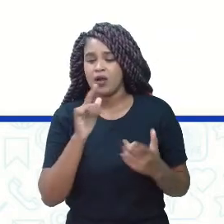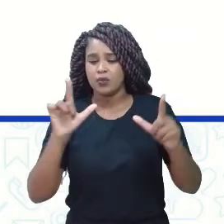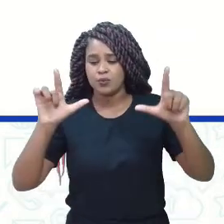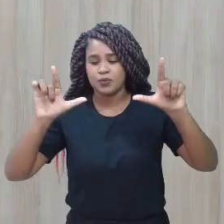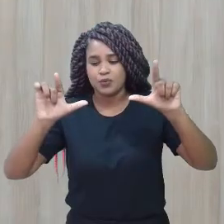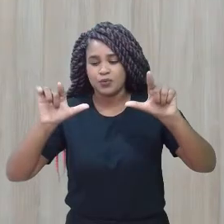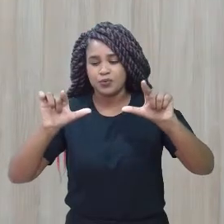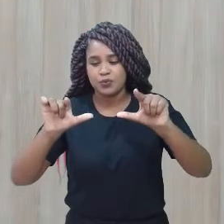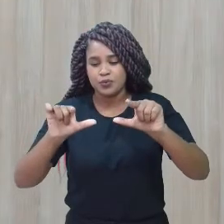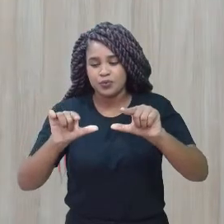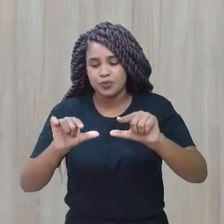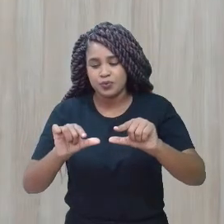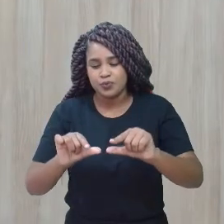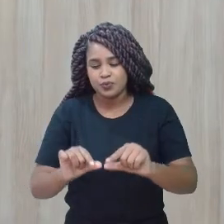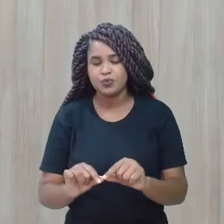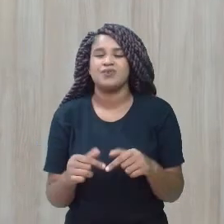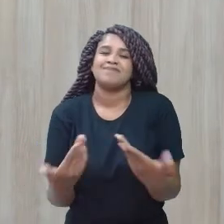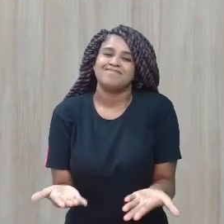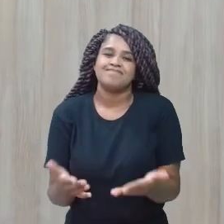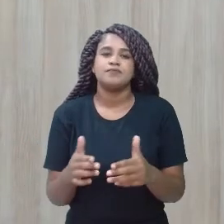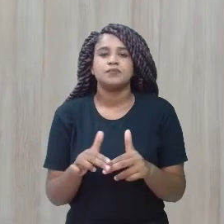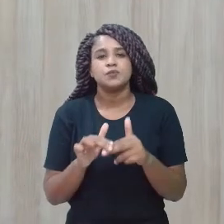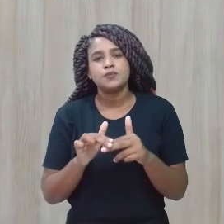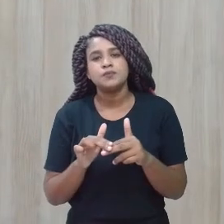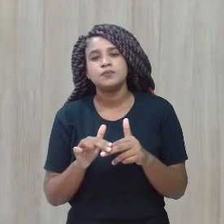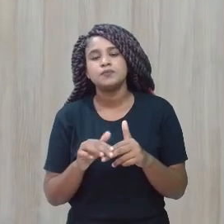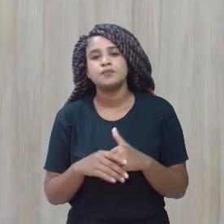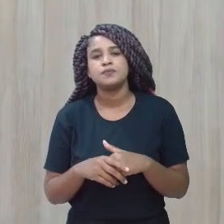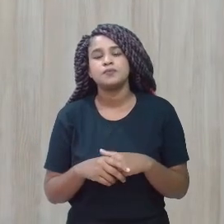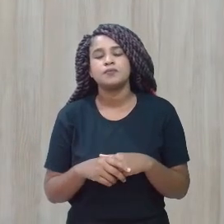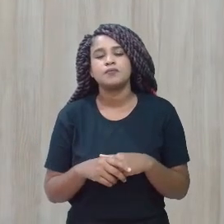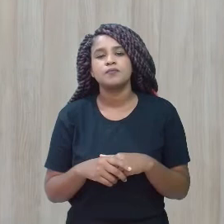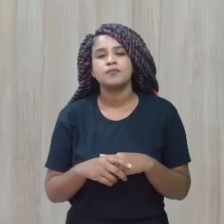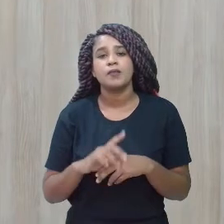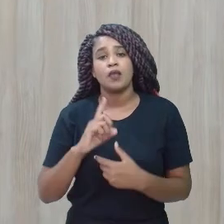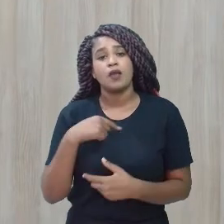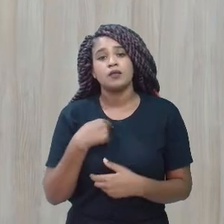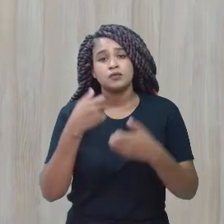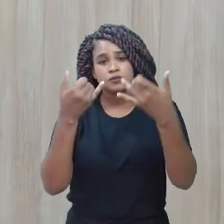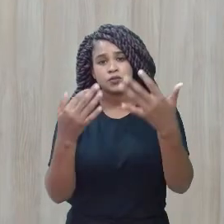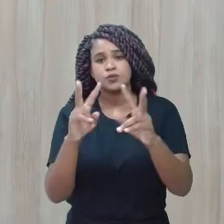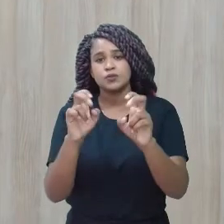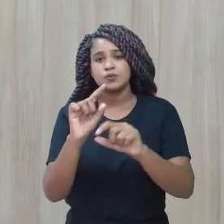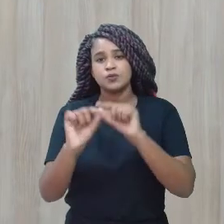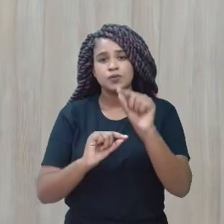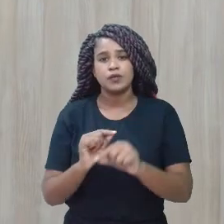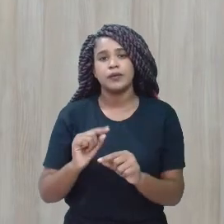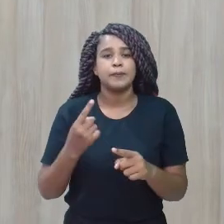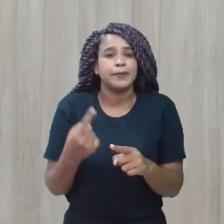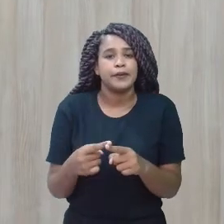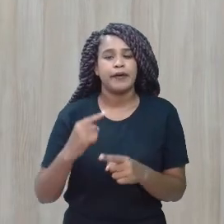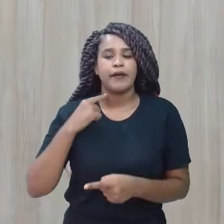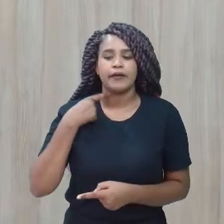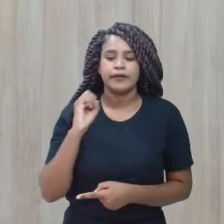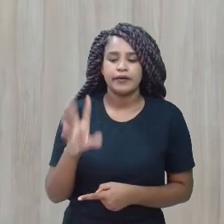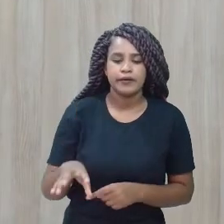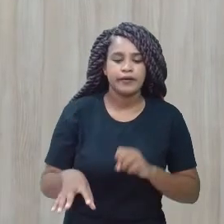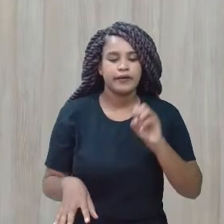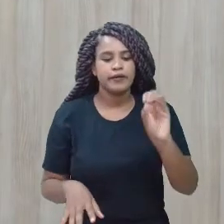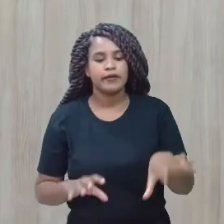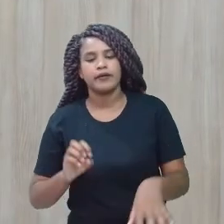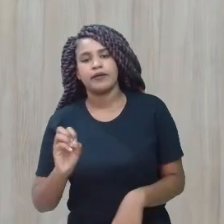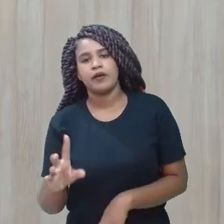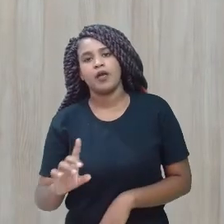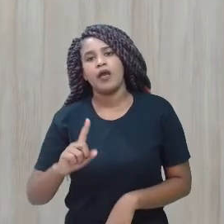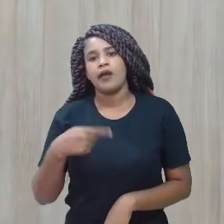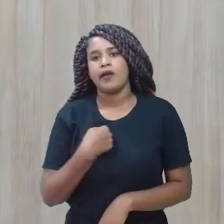mais escassos. E esses fatores a gente falou agora há pouco, né, a questão da contaminação, né, a gente está usando